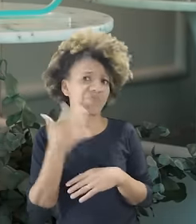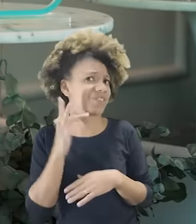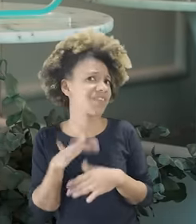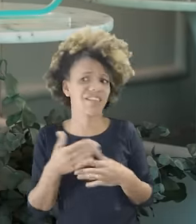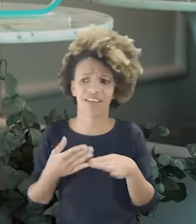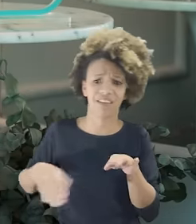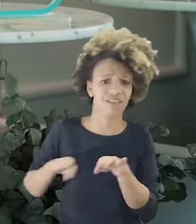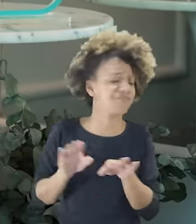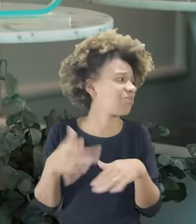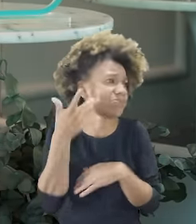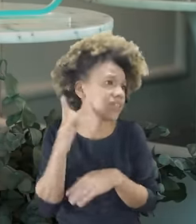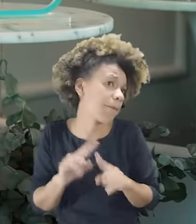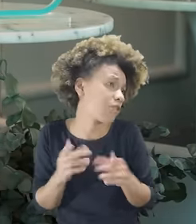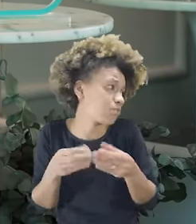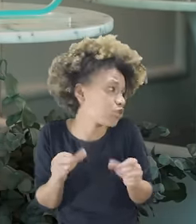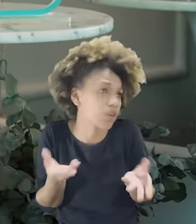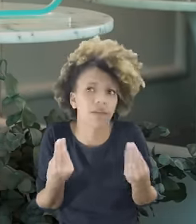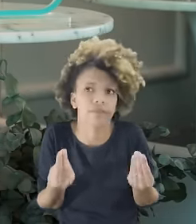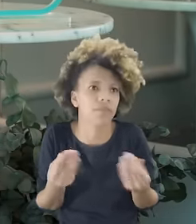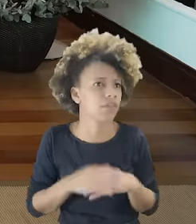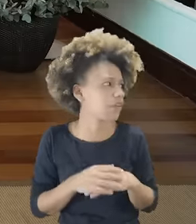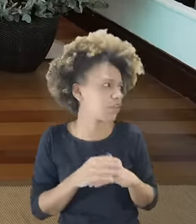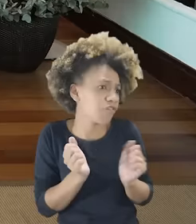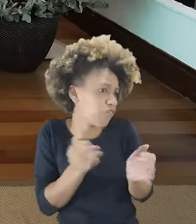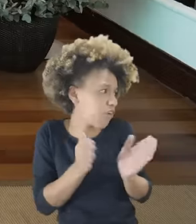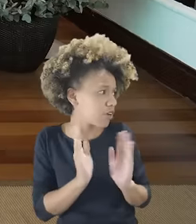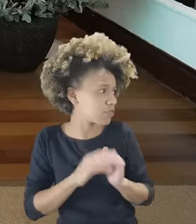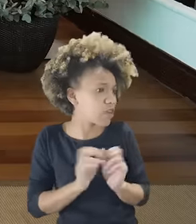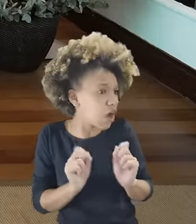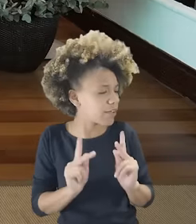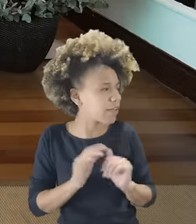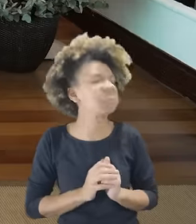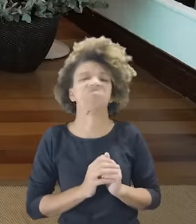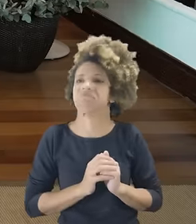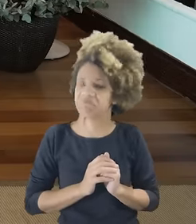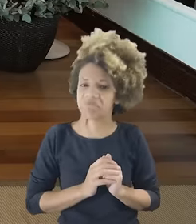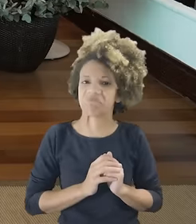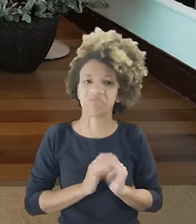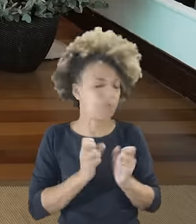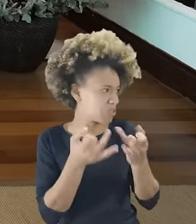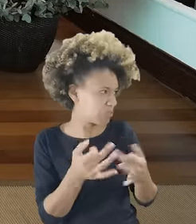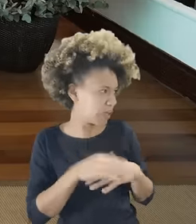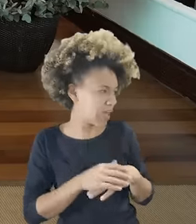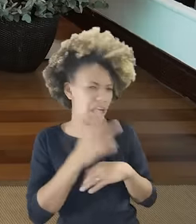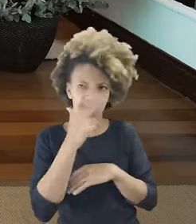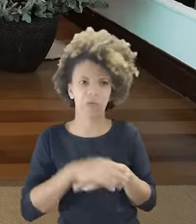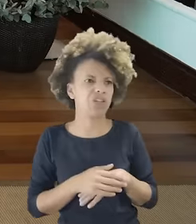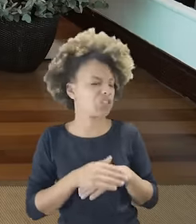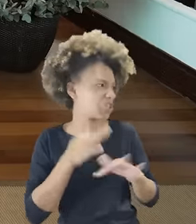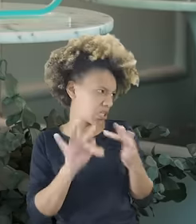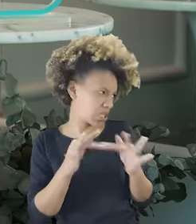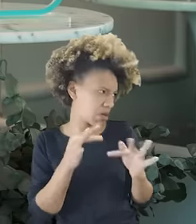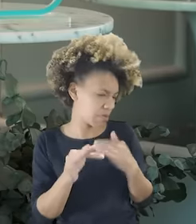do meu lado mas eu te prejudiquei tudo bem cara que coisa Olha eu posso falar eu acho que